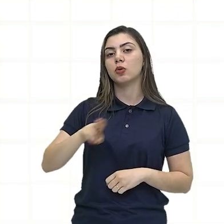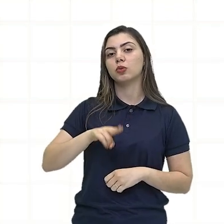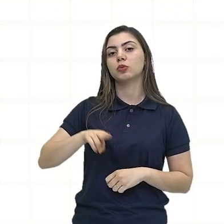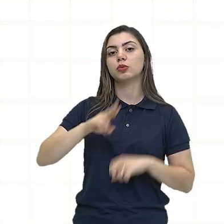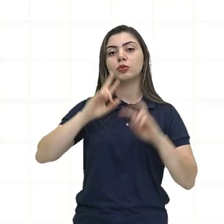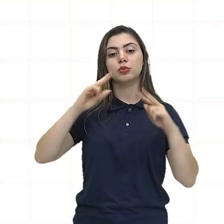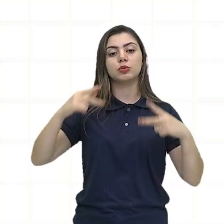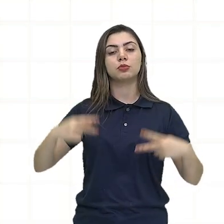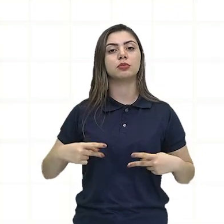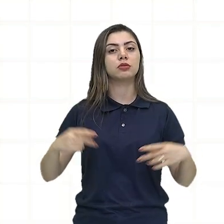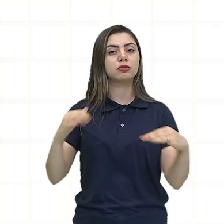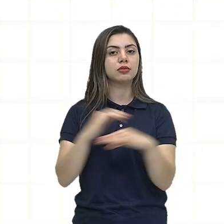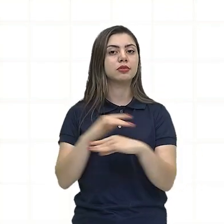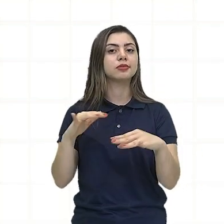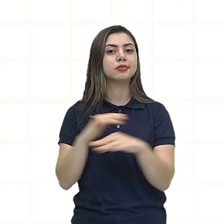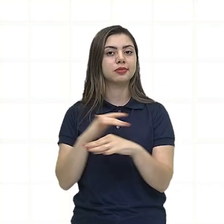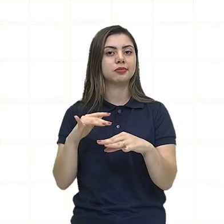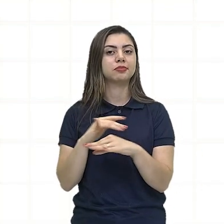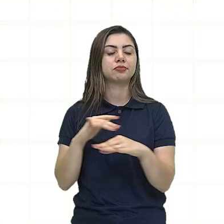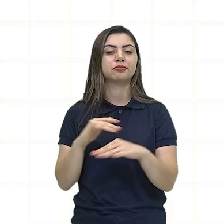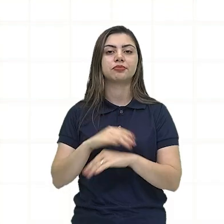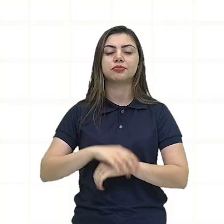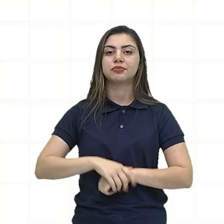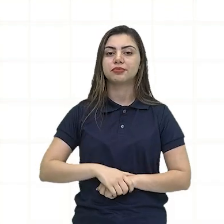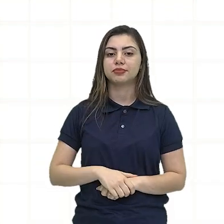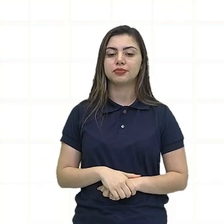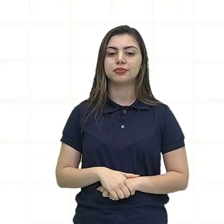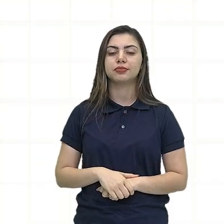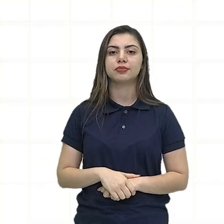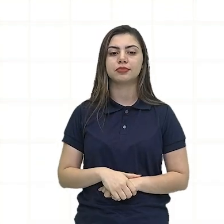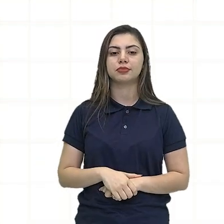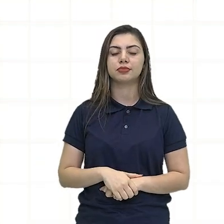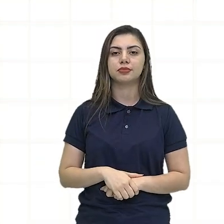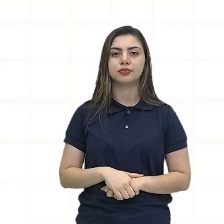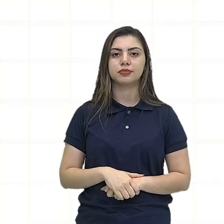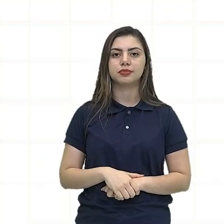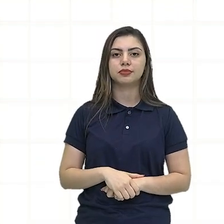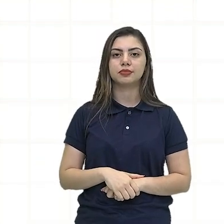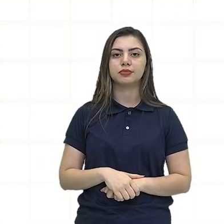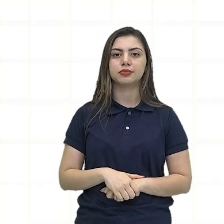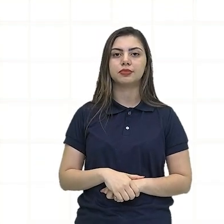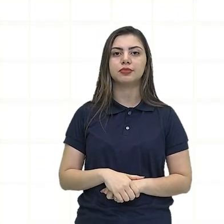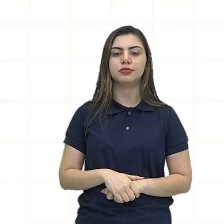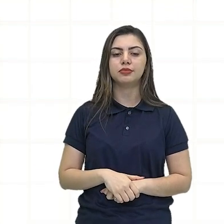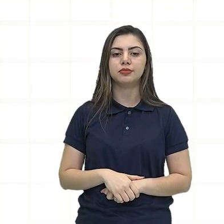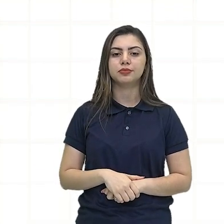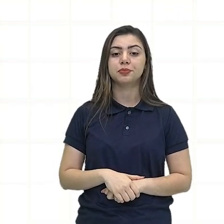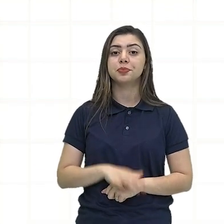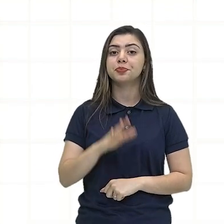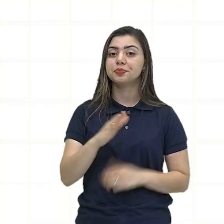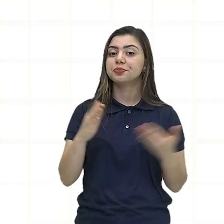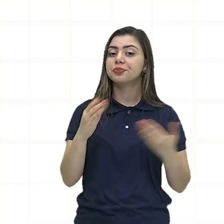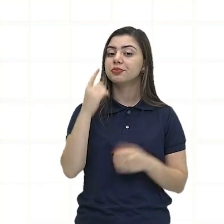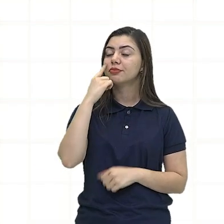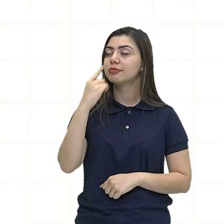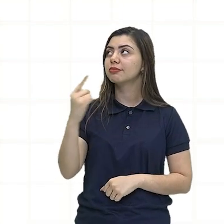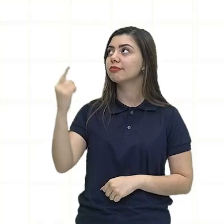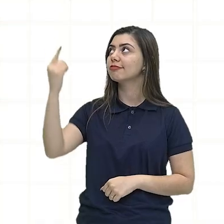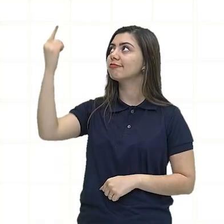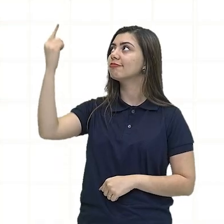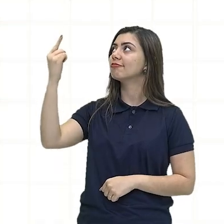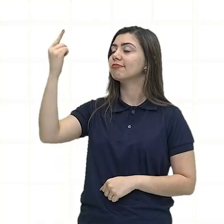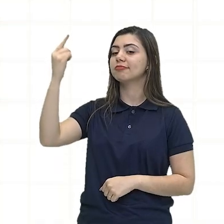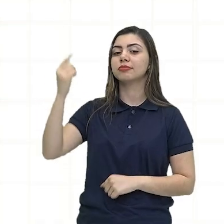abastecimento urbano, o consumo doméstico e o saneamento. E aqui para vocês agora um